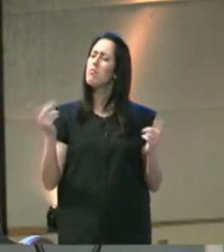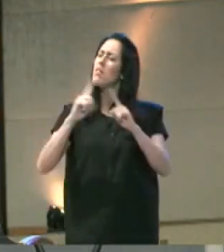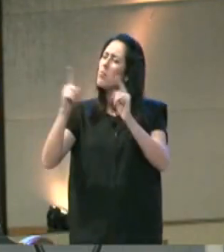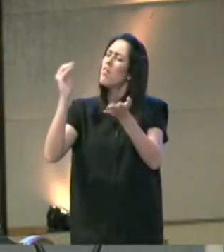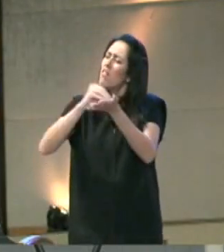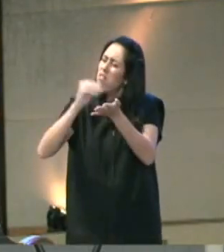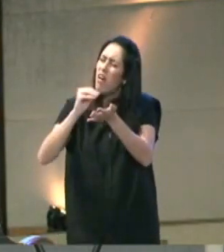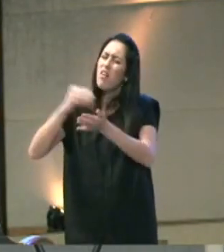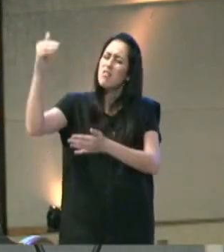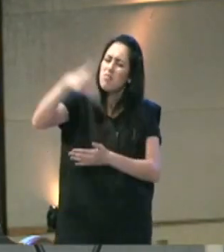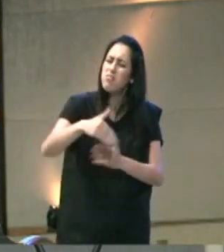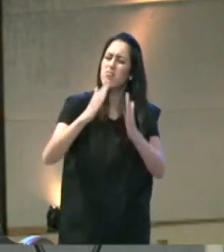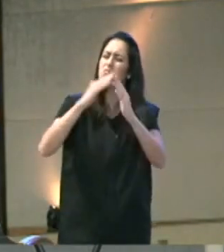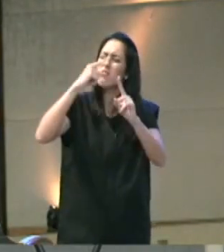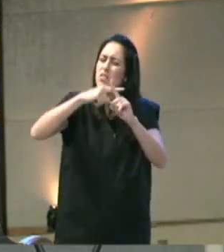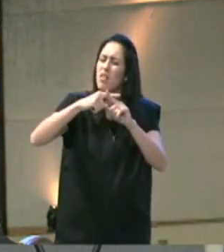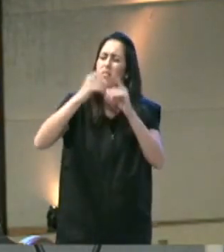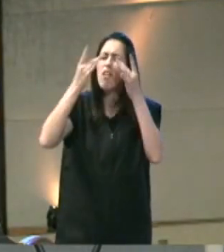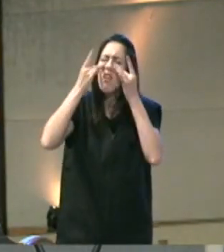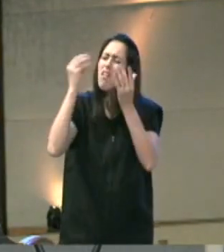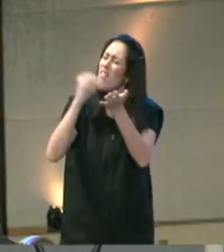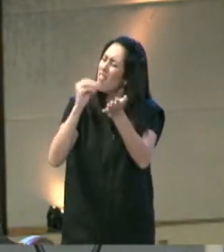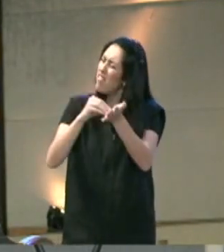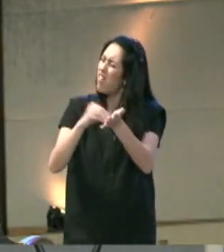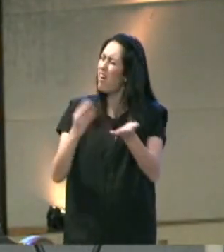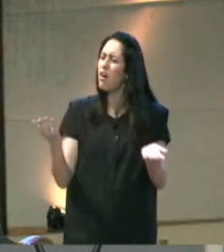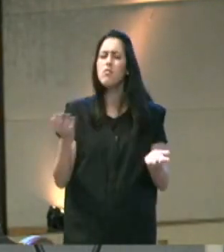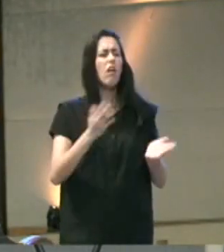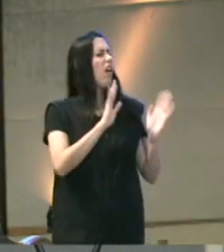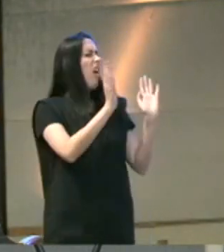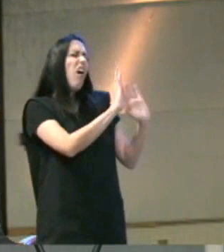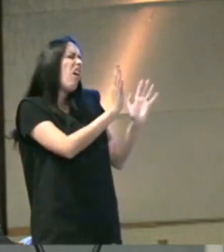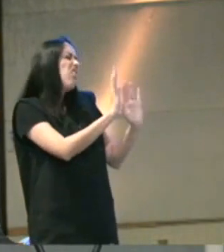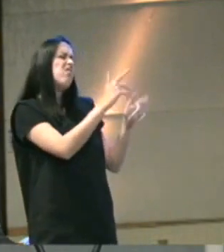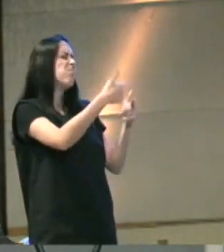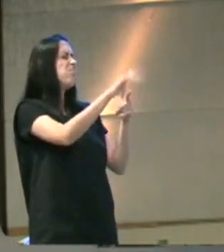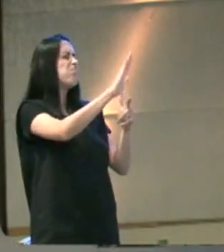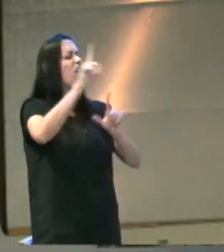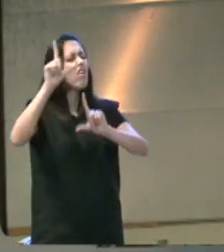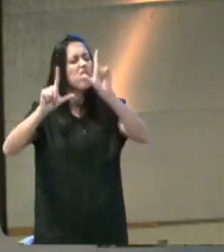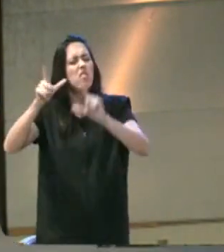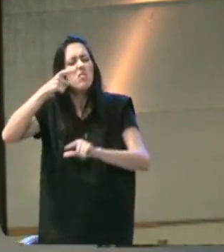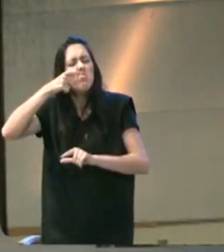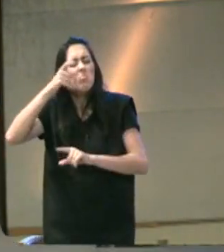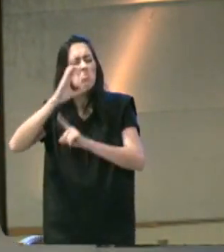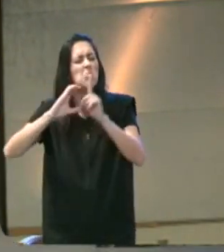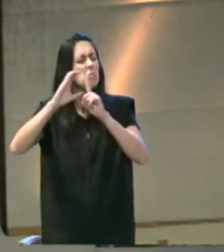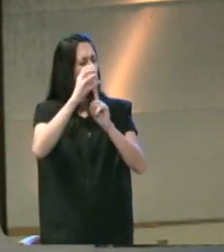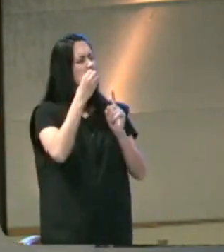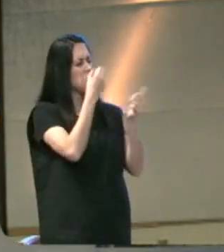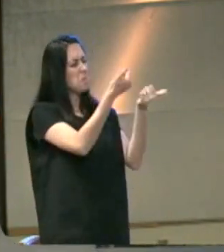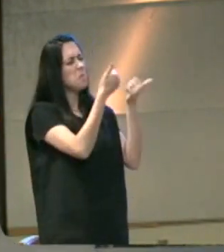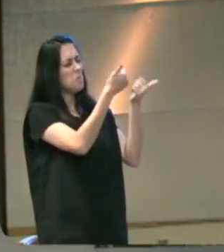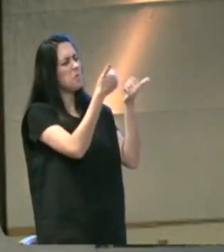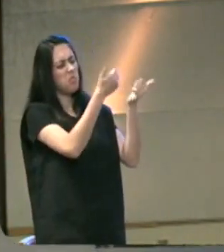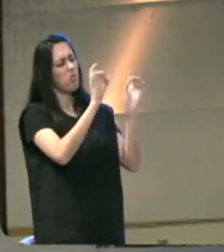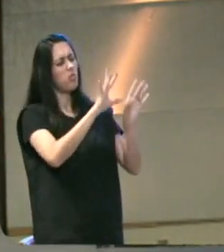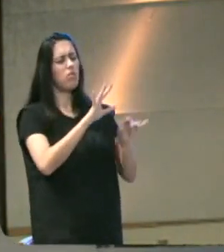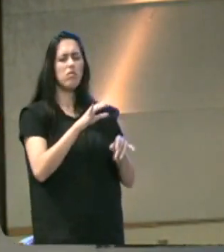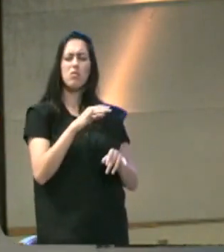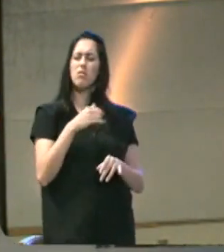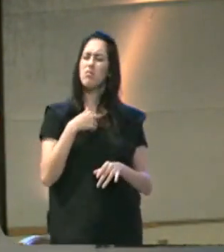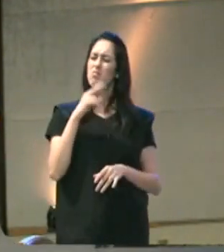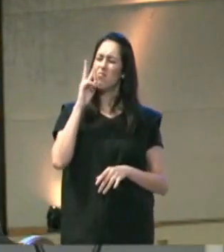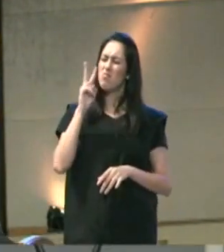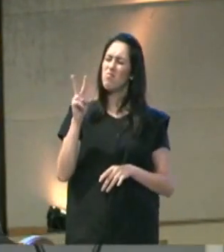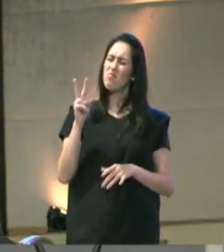irmãos? Não, pastor, a gente tem outras maneiras de ter comunhão. Daí o Espírito de Deus me deu um toque no coração, e eu virei para eles e falei